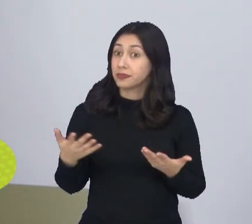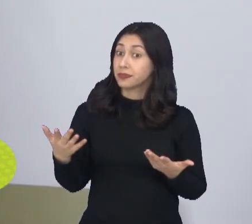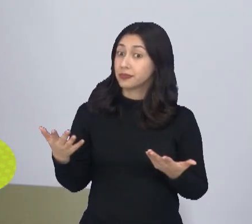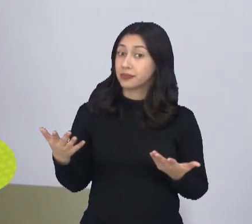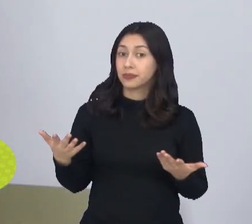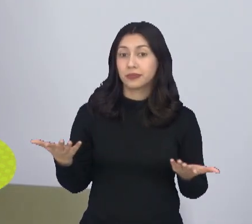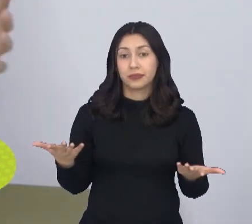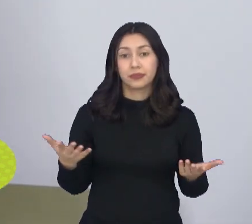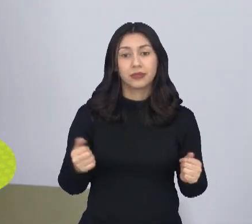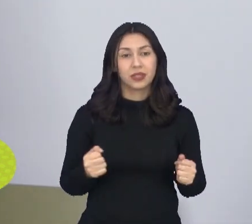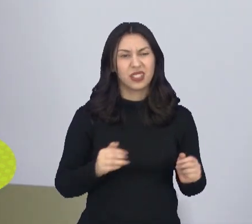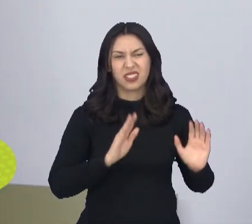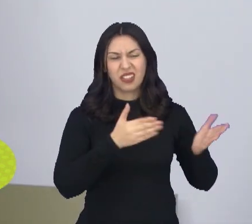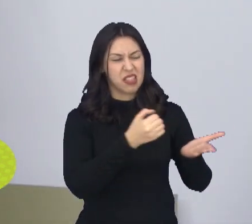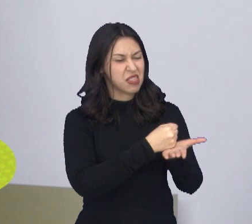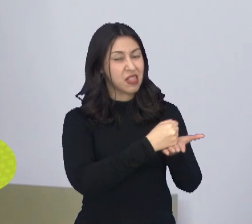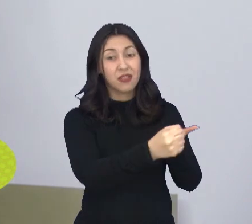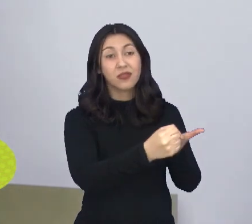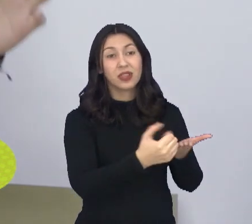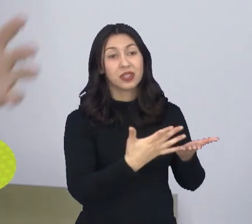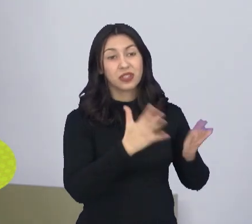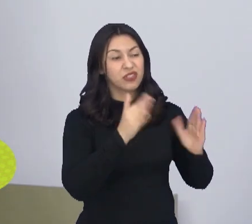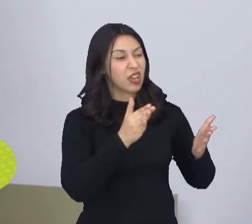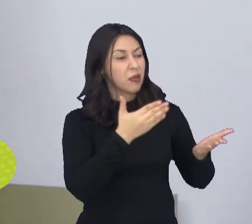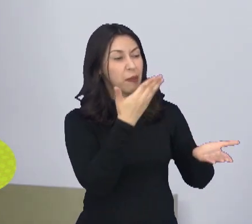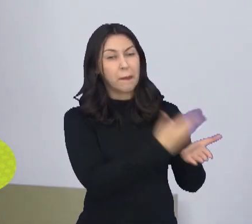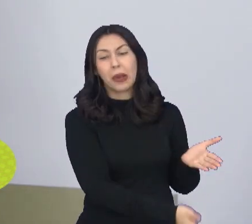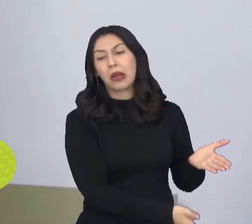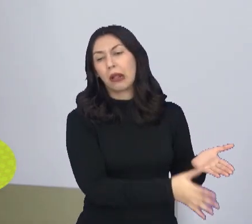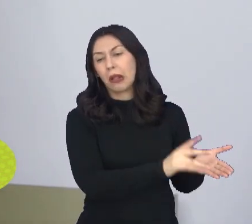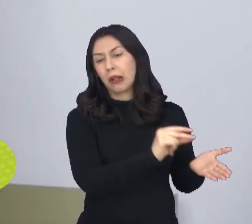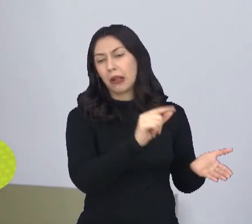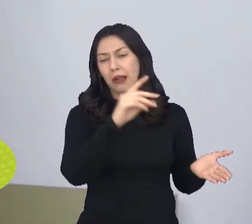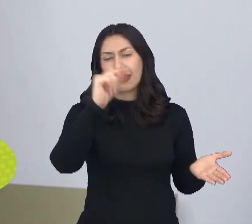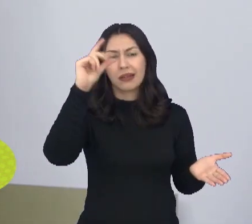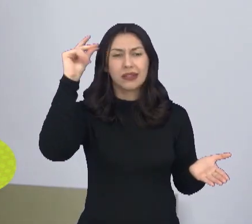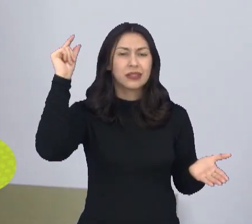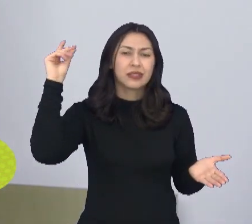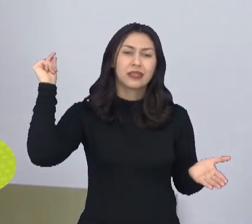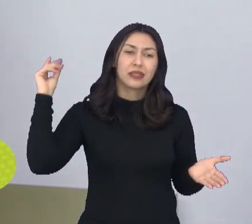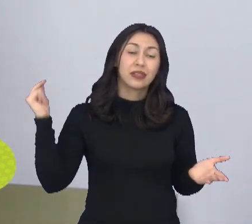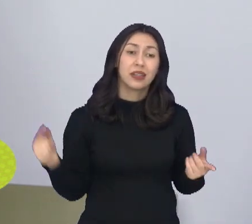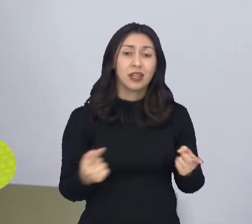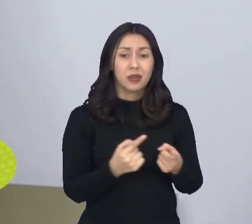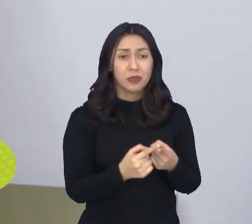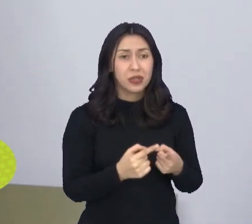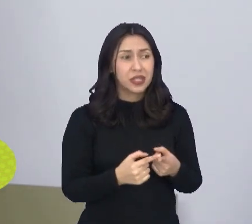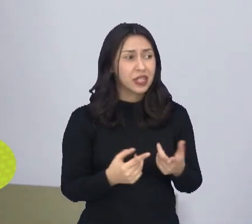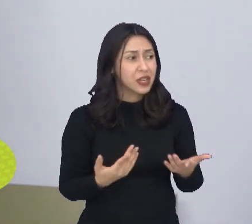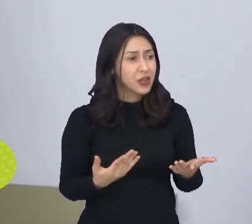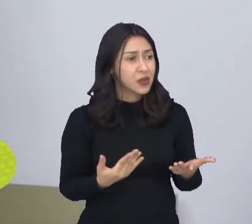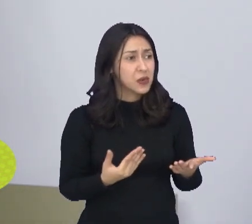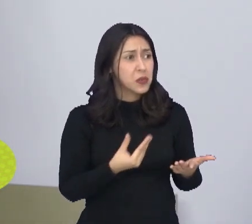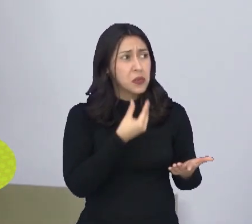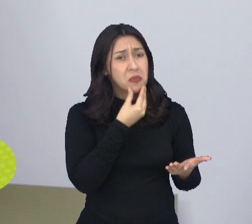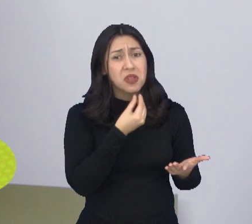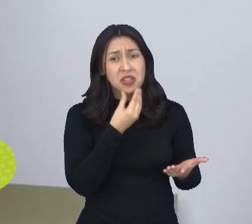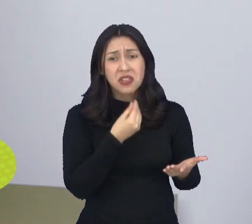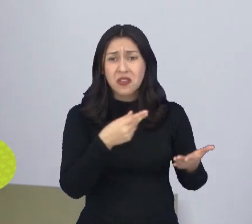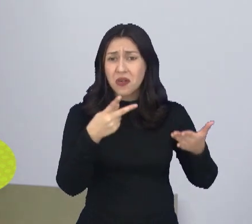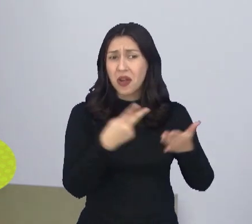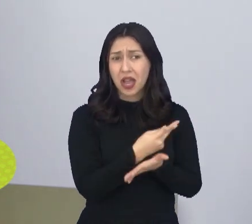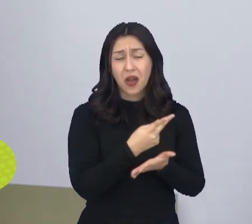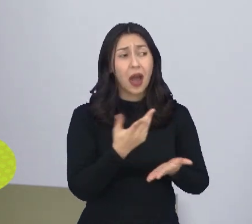esse aí já tá enterrado já. Esse gato aí já tá em decomposição, porque a furada do menino ali que gerou o gol e com